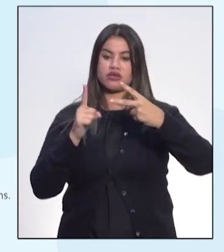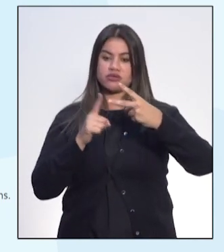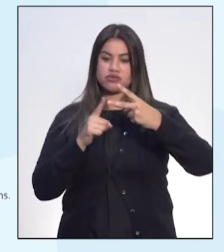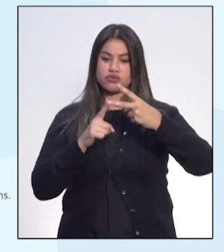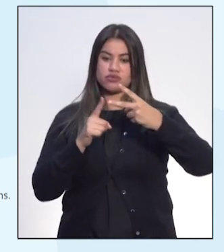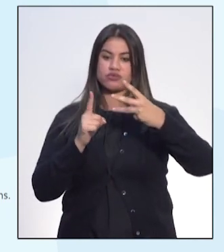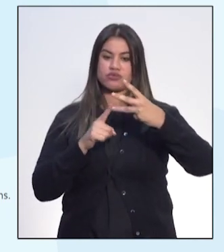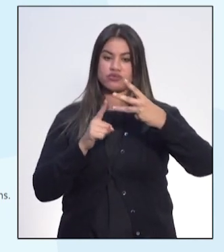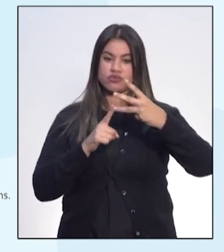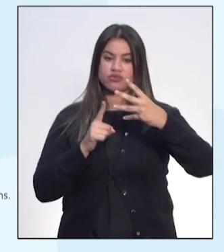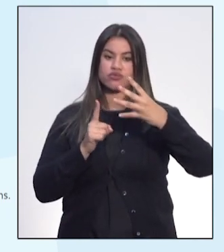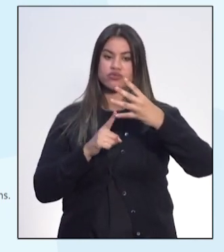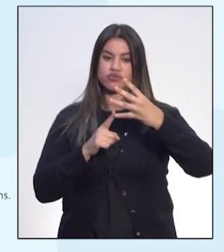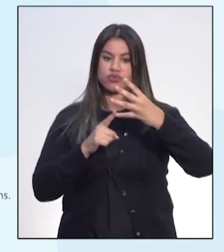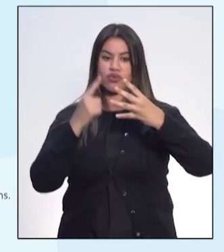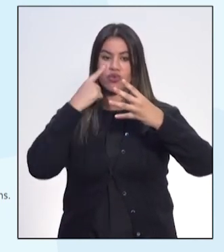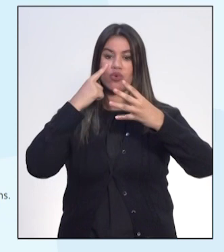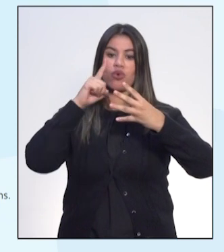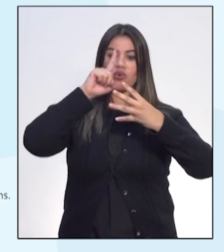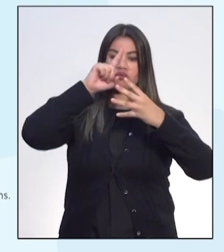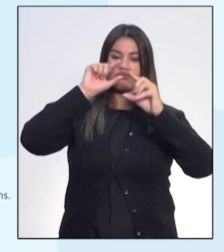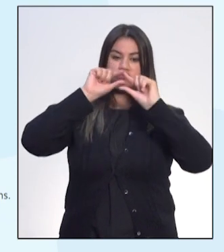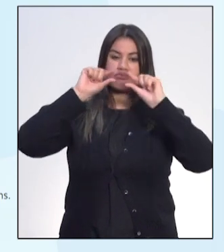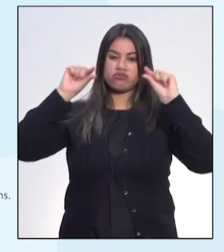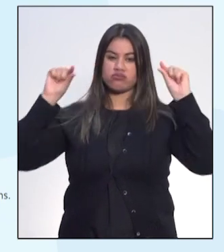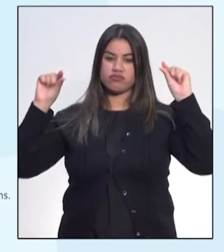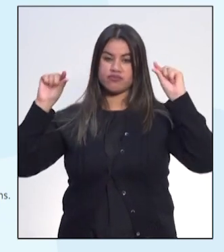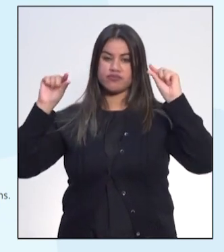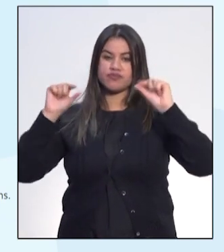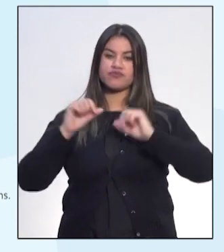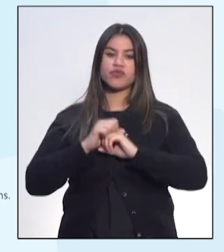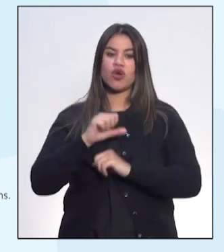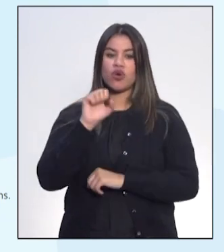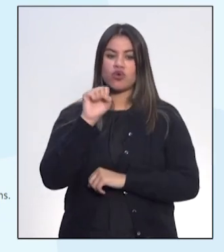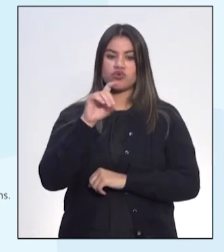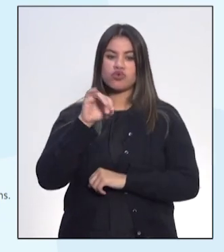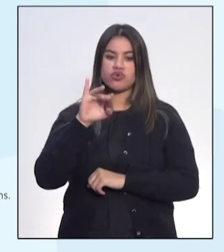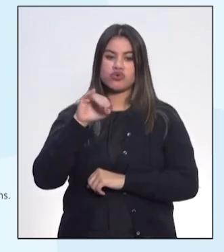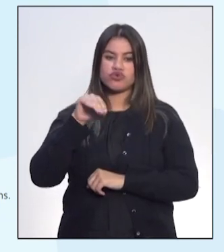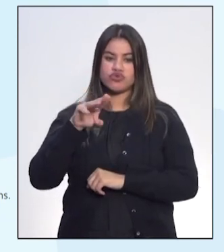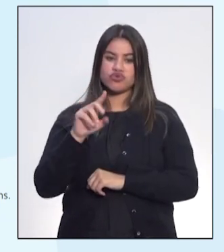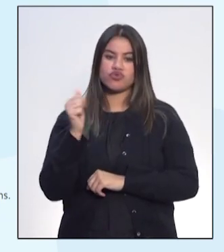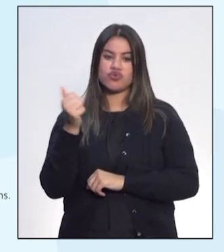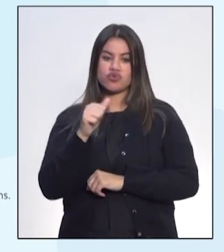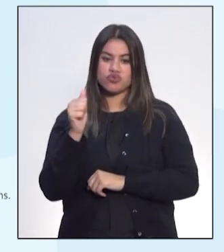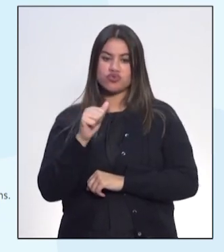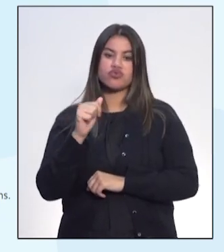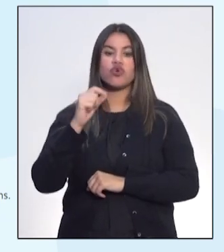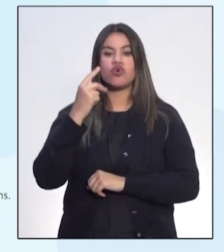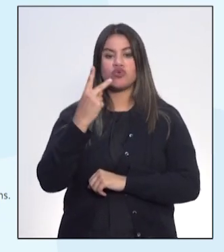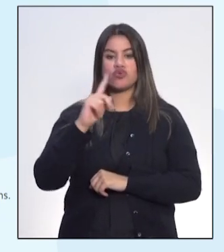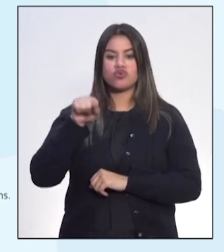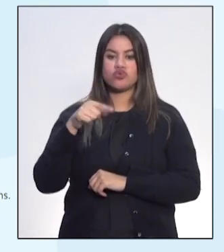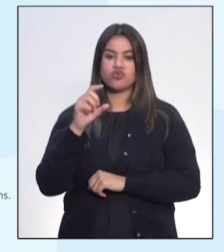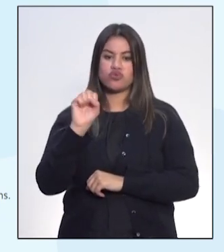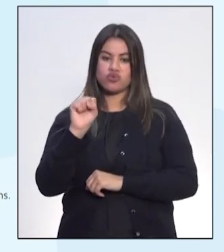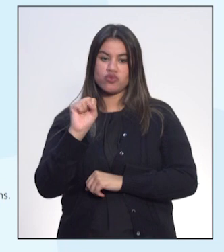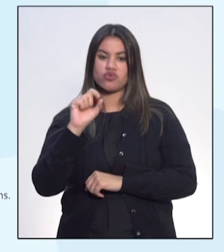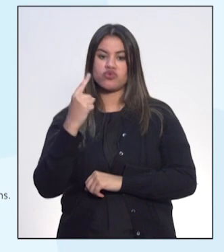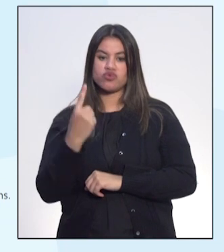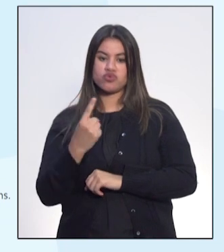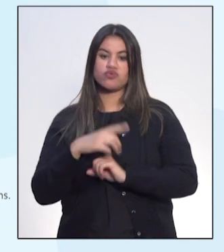elétron. E o cloro, que está do seu lado direito, ele tem 2 elétrons na primeira camada, 8 na segunda